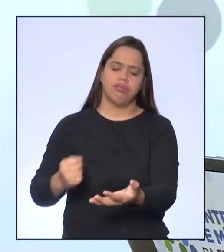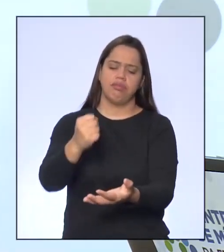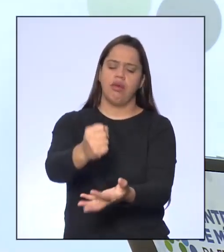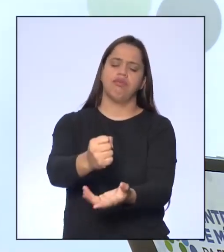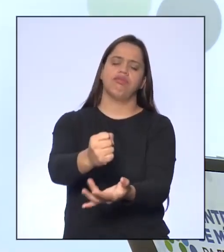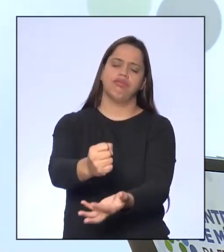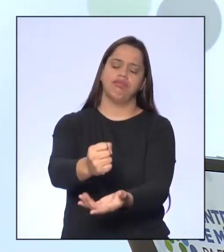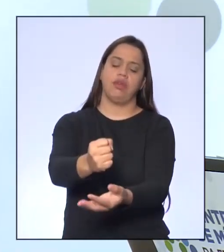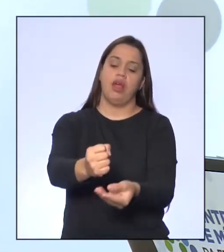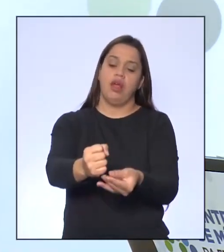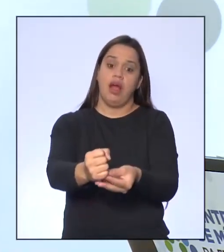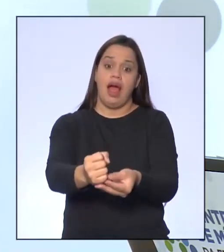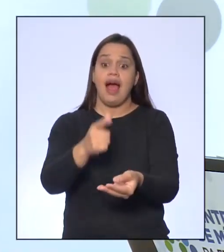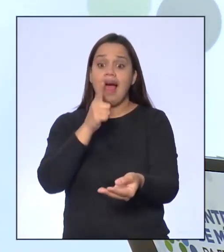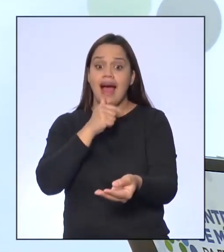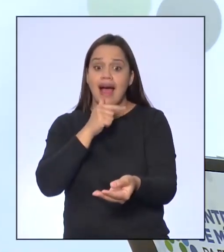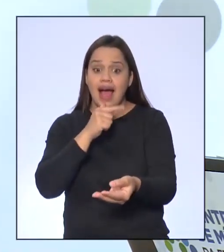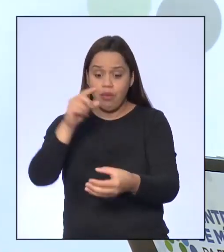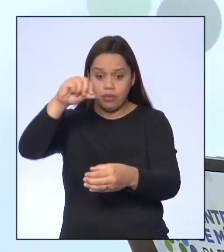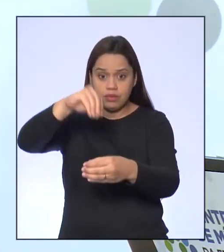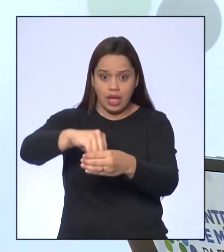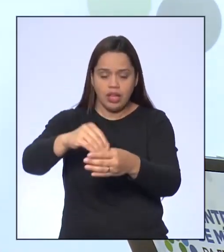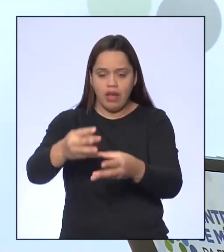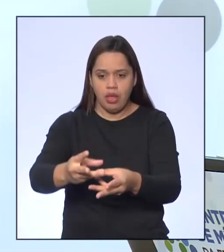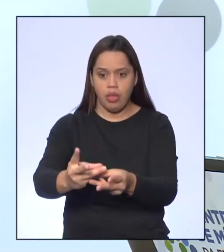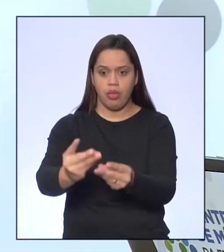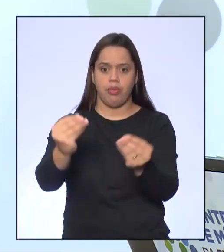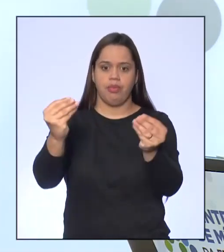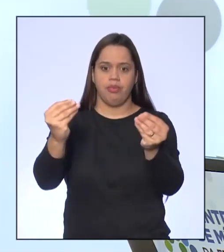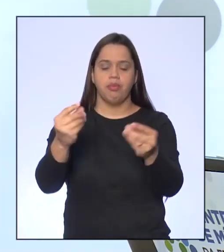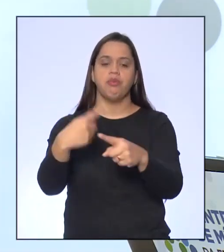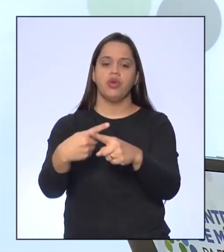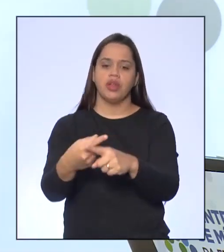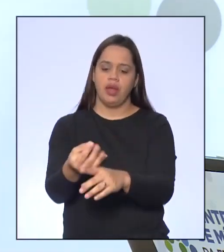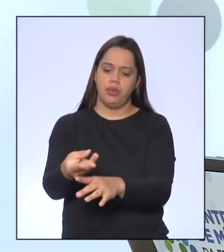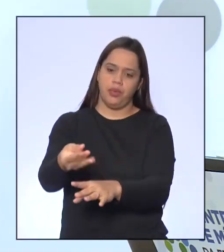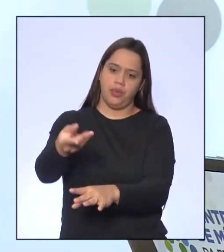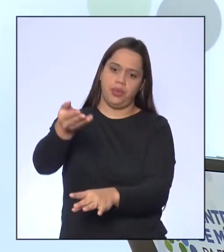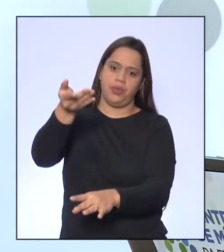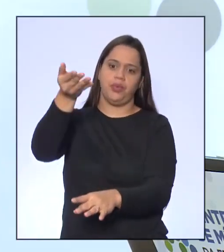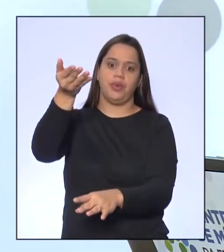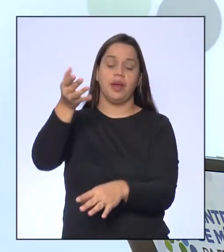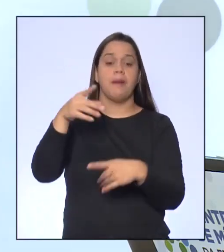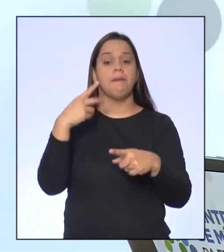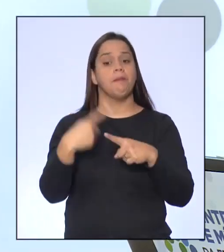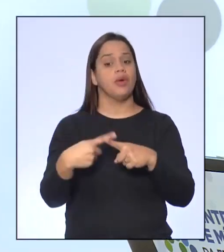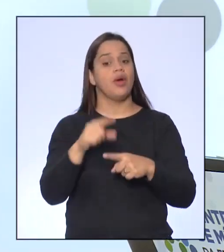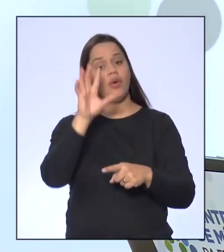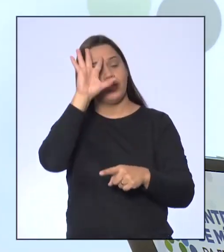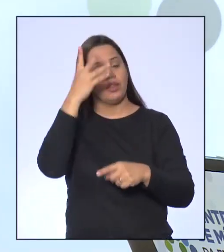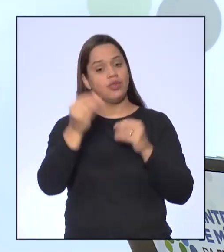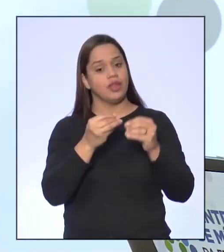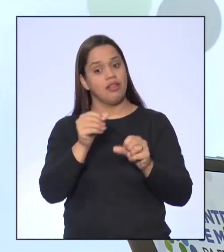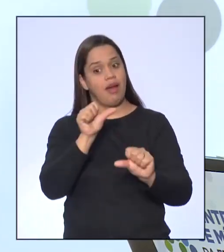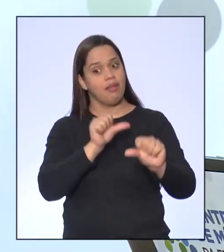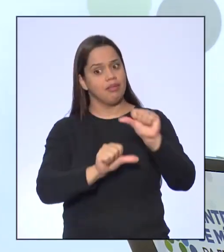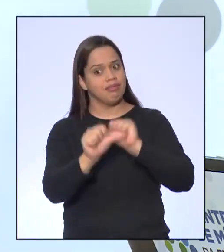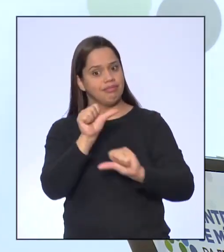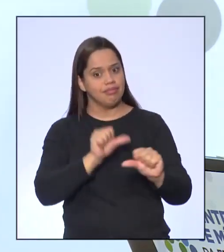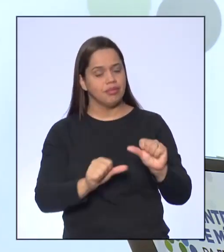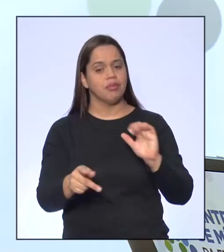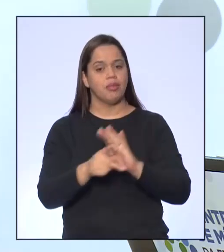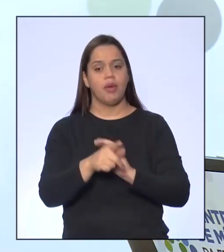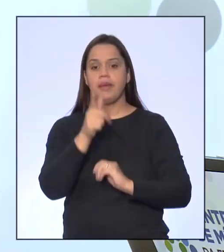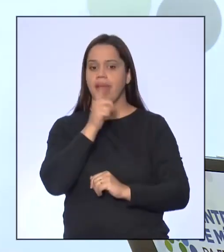daqui? Né? Ela sumiu. Então, nesse minuto, eu tenho a transformação da água. Olha, mostrando para vocês em casa. Falei